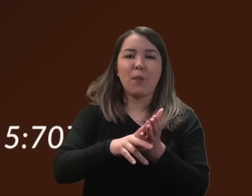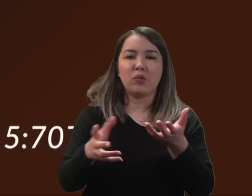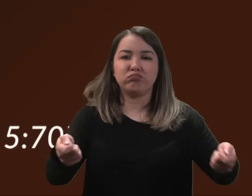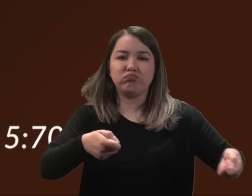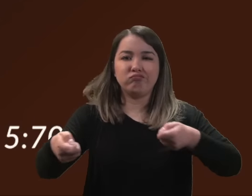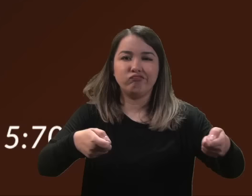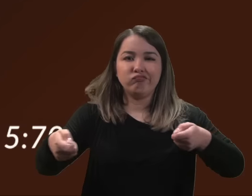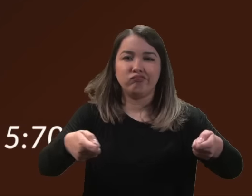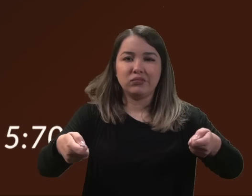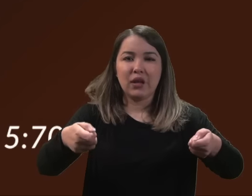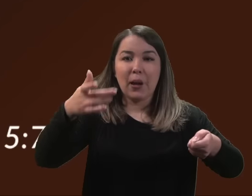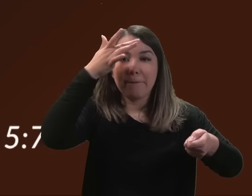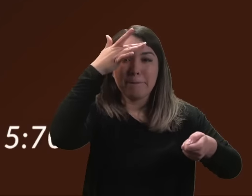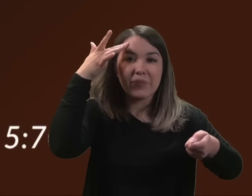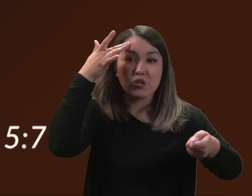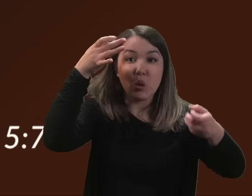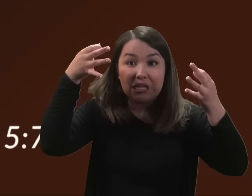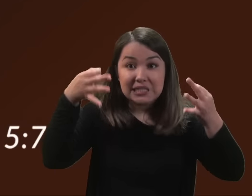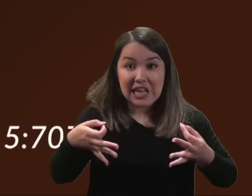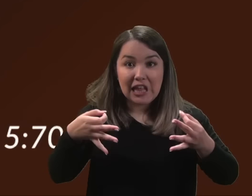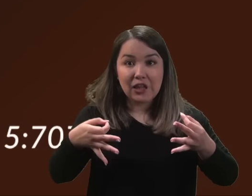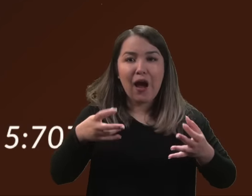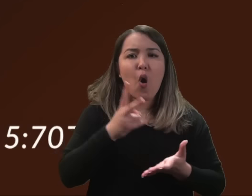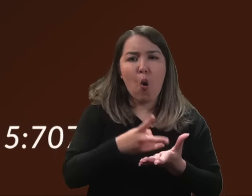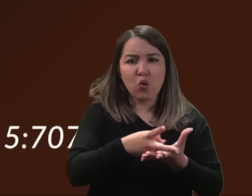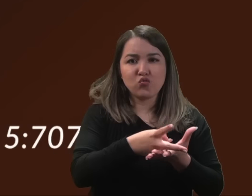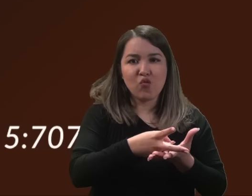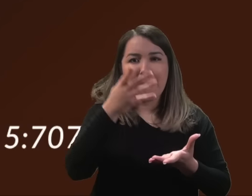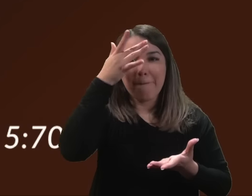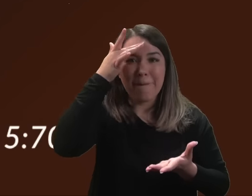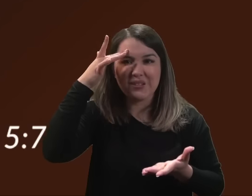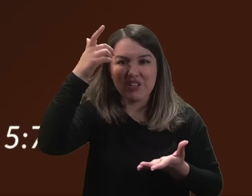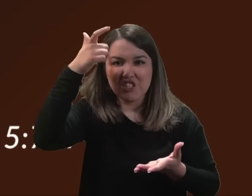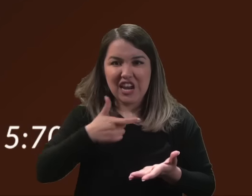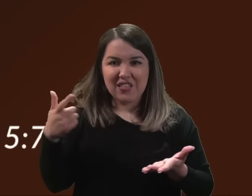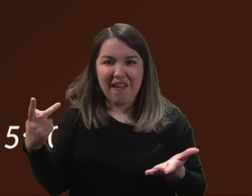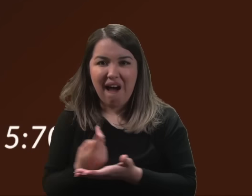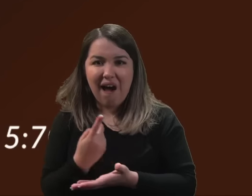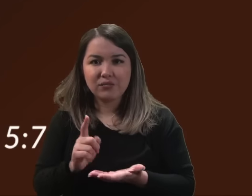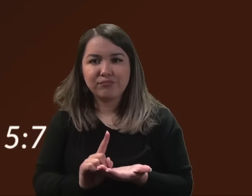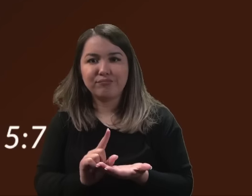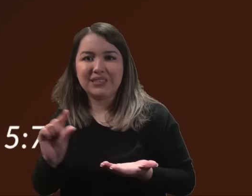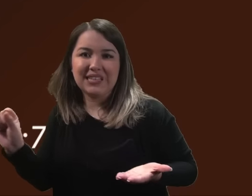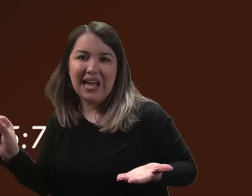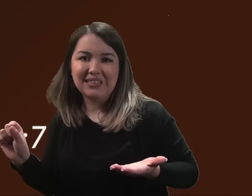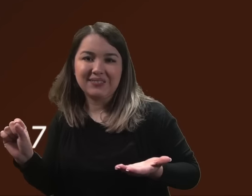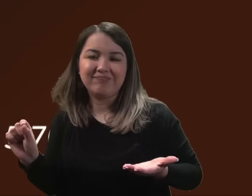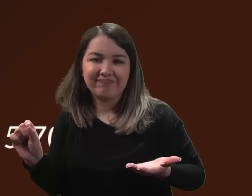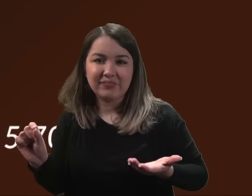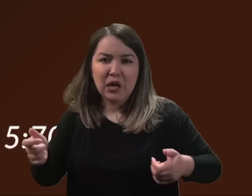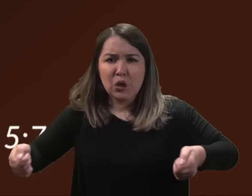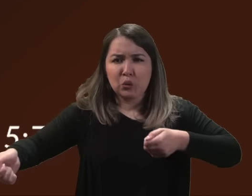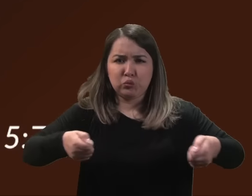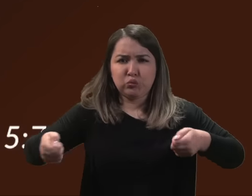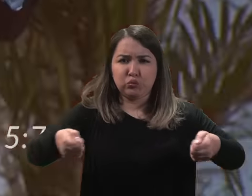separando o trigo o joio do trigo e quando você faz um peneiramento e você joga para cima